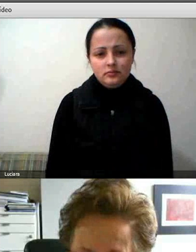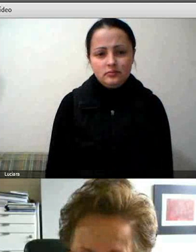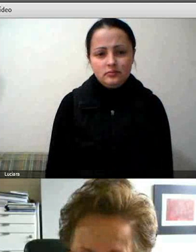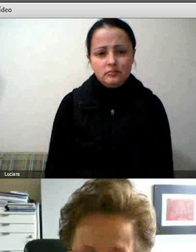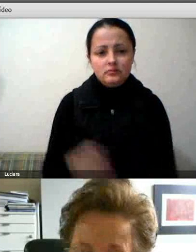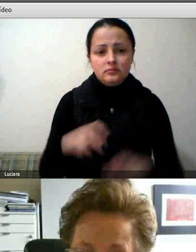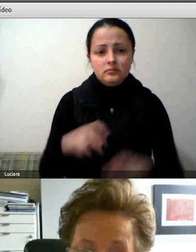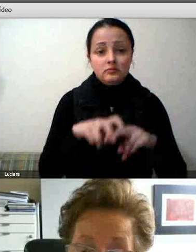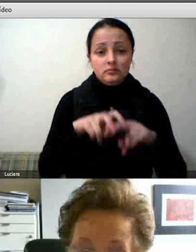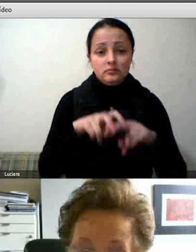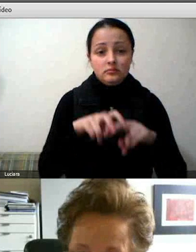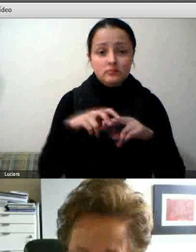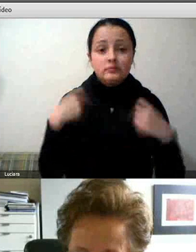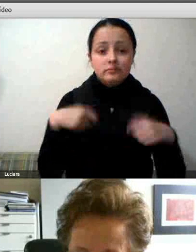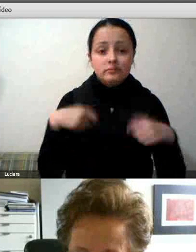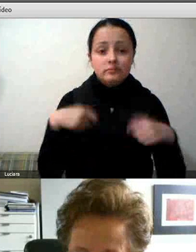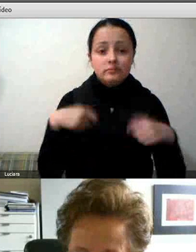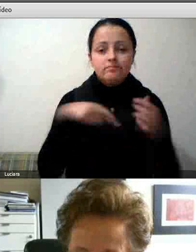ser praticado.